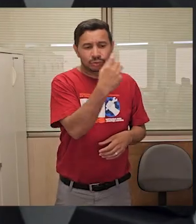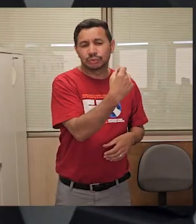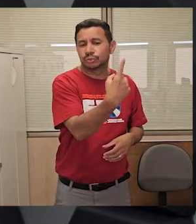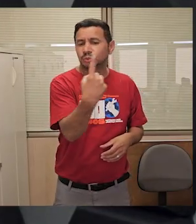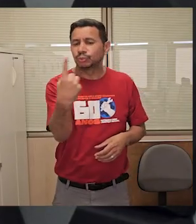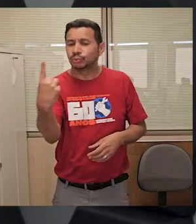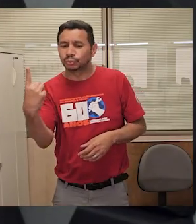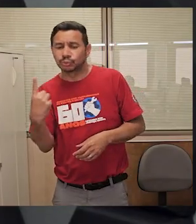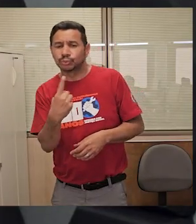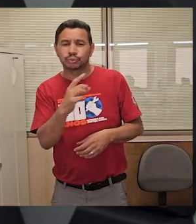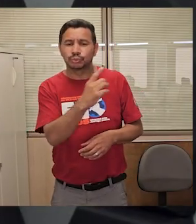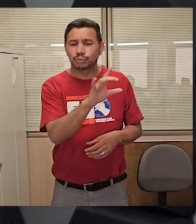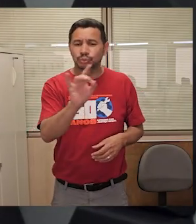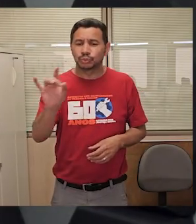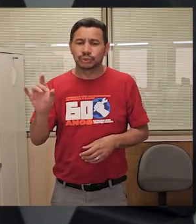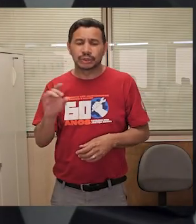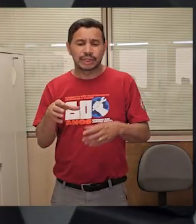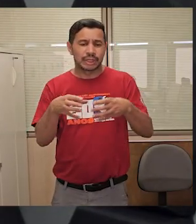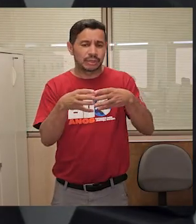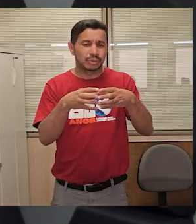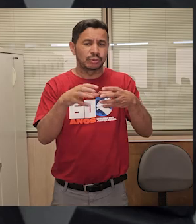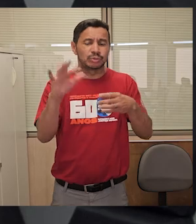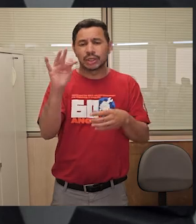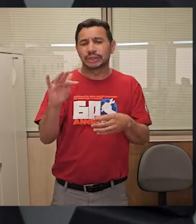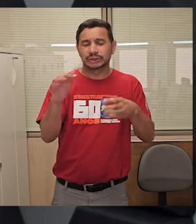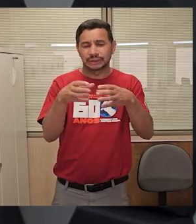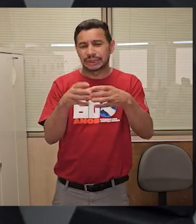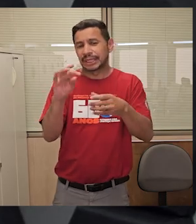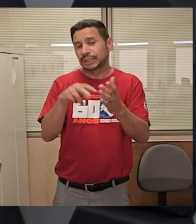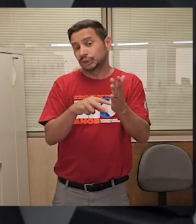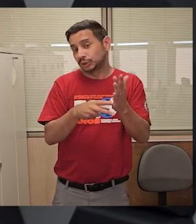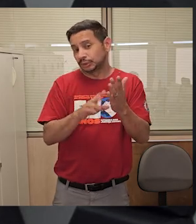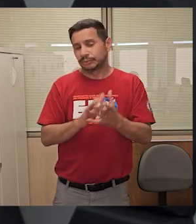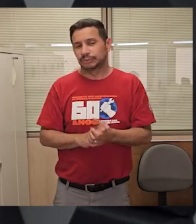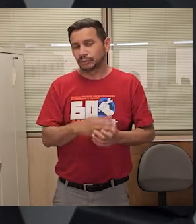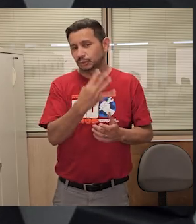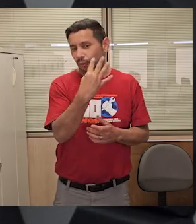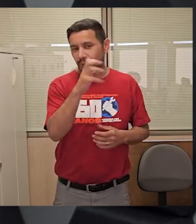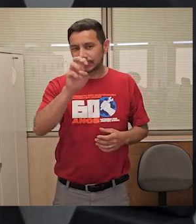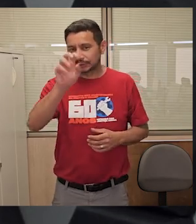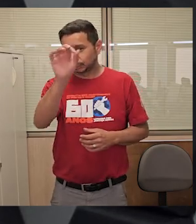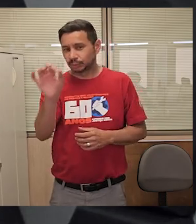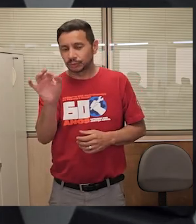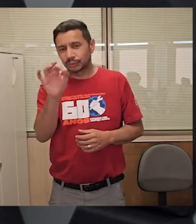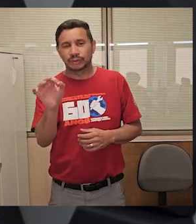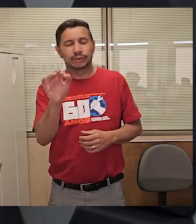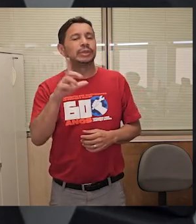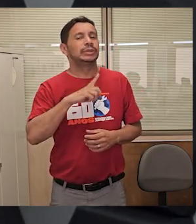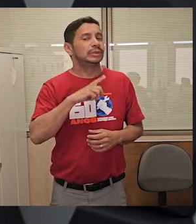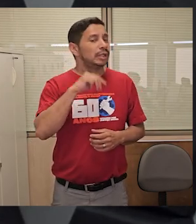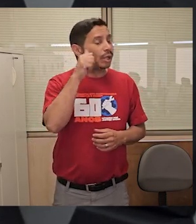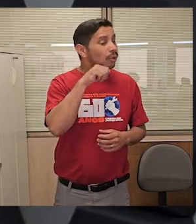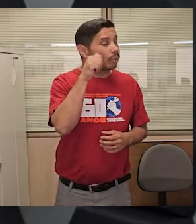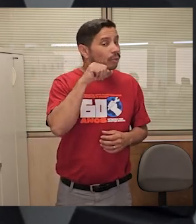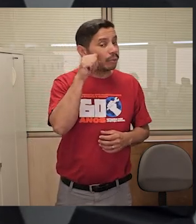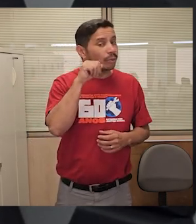grupo bastante relevante dentro do contexto. 45% hoje é de composição de